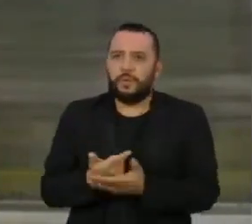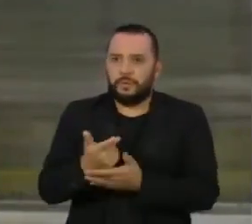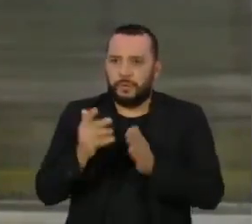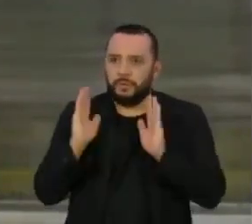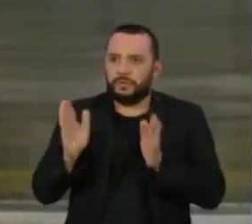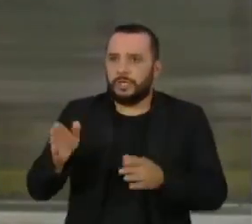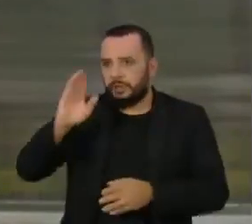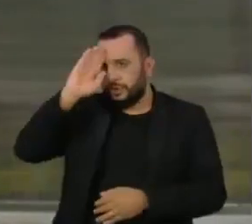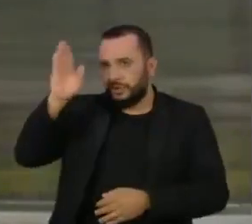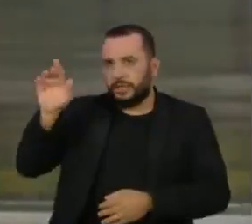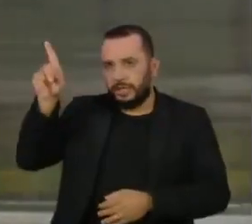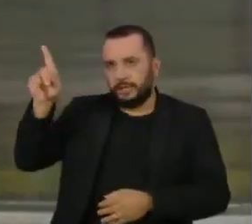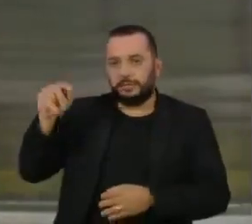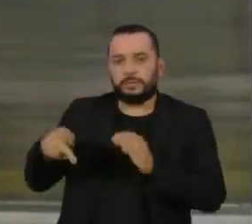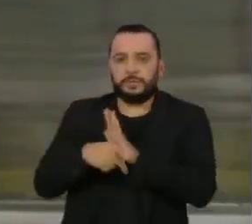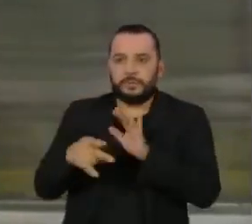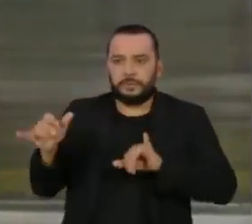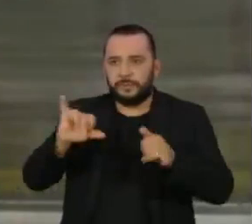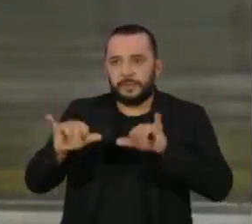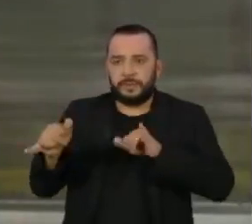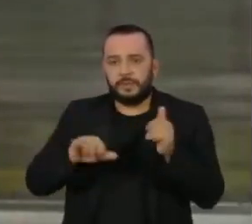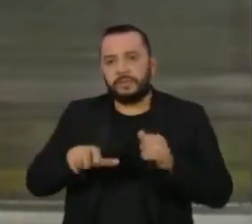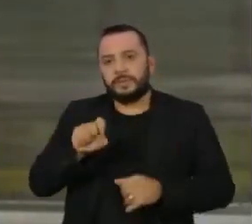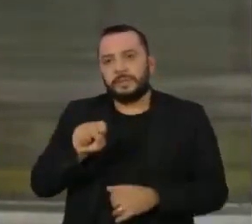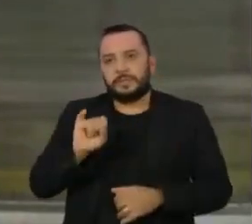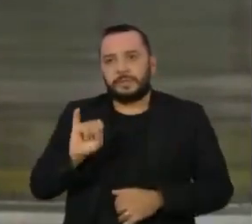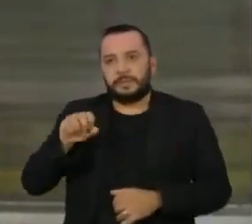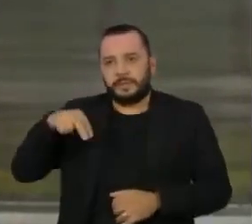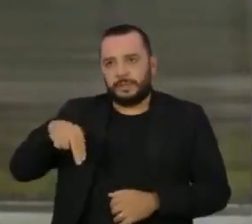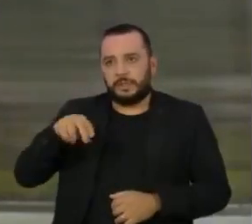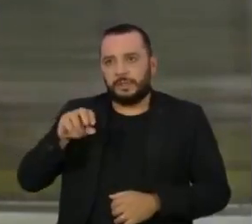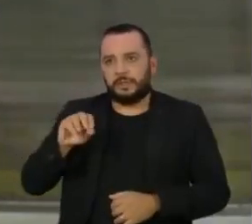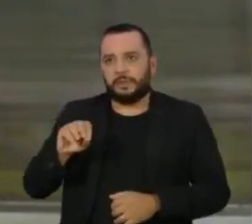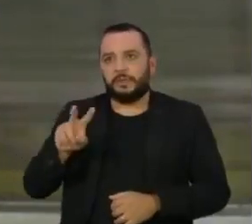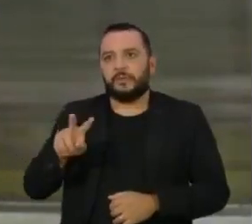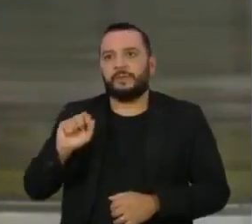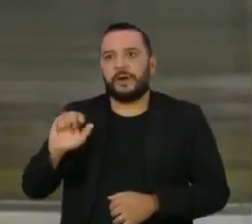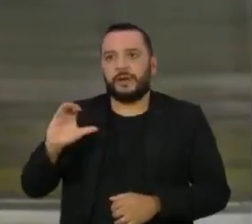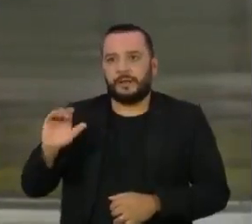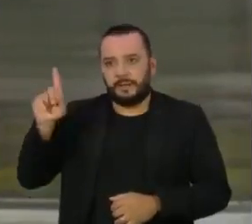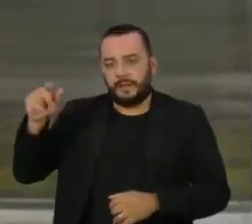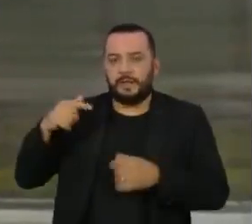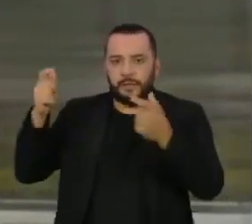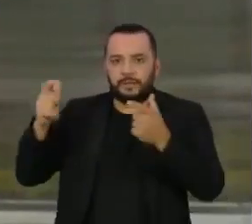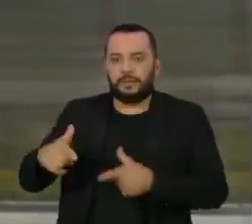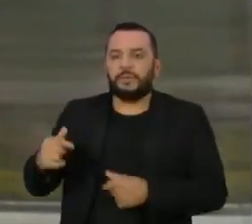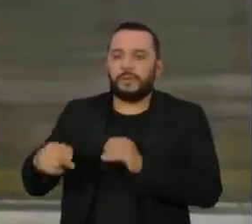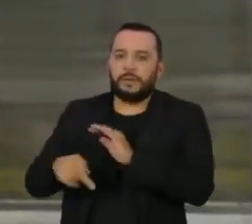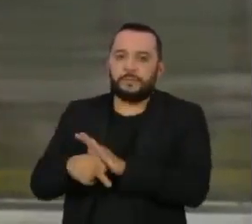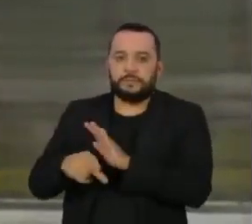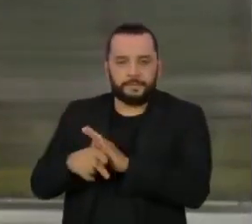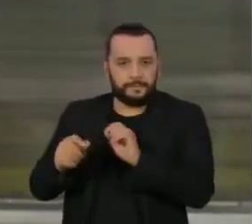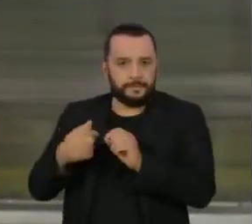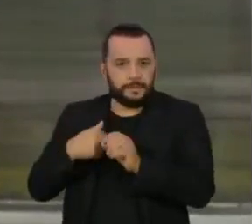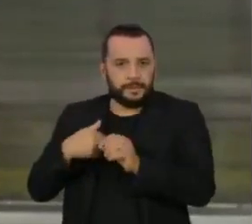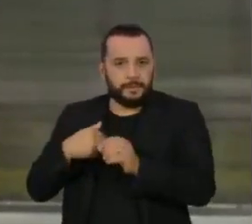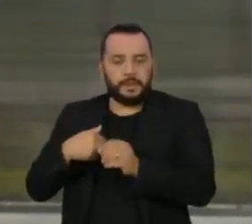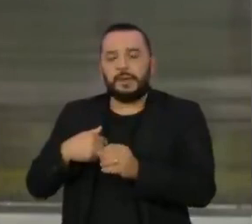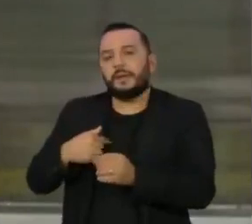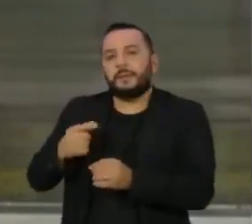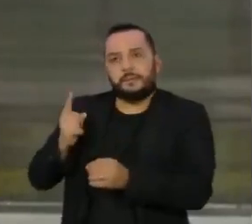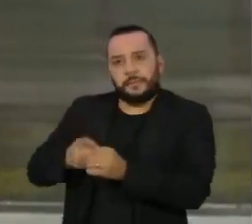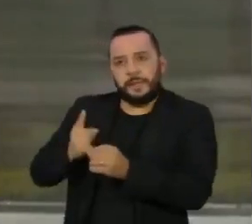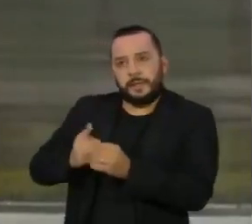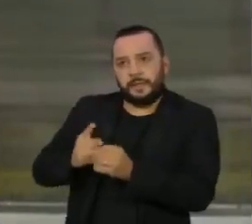adquiriu diretamente do laboratório Sinovac, com sede em Pequim, 4 milhões de doses da vacina